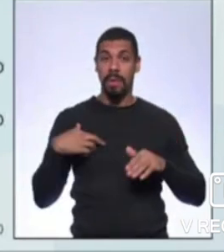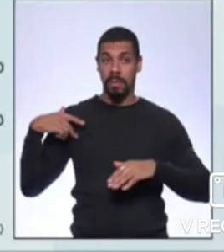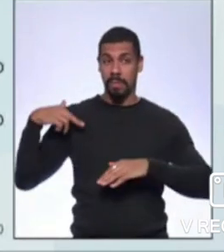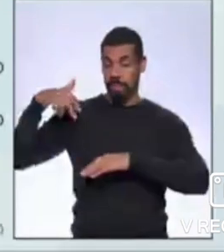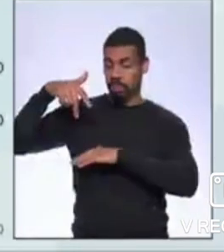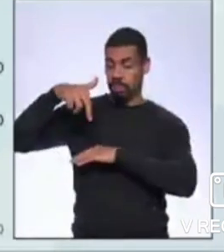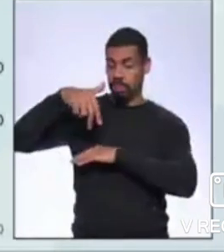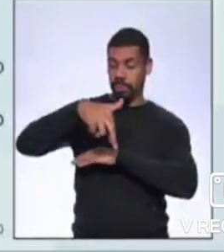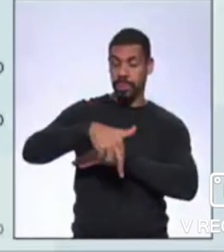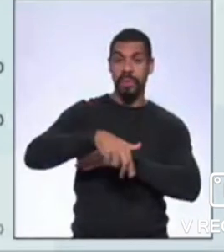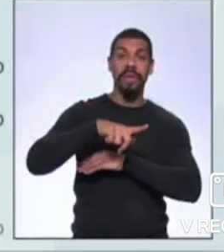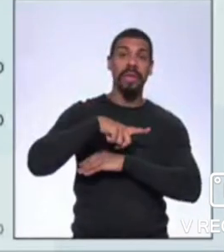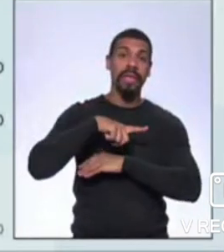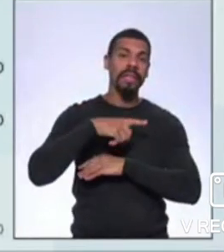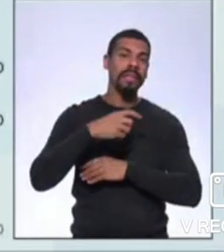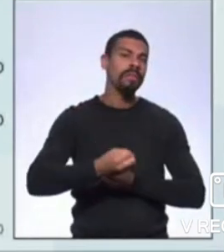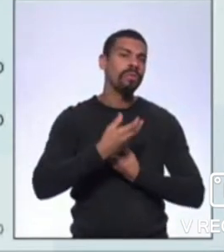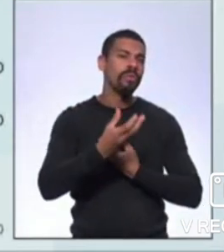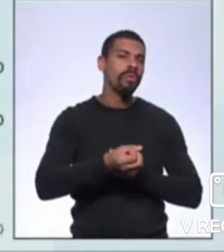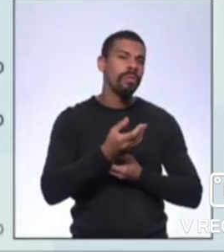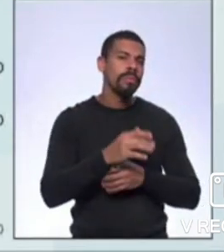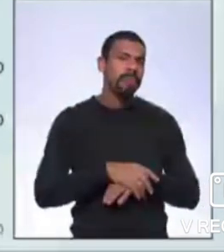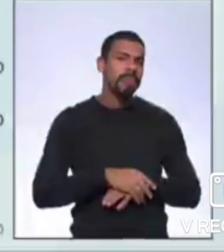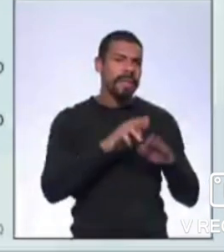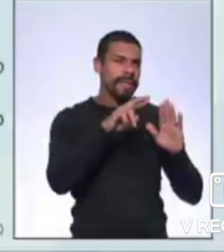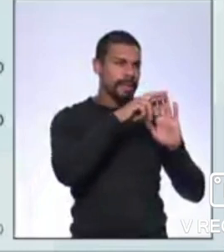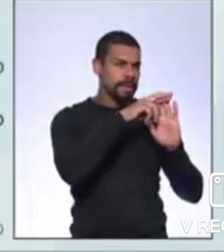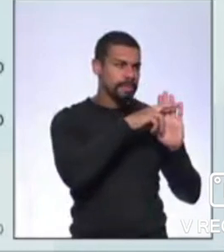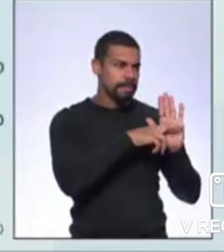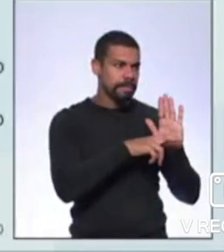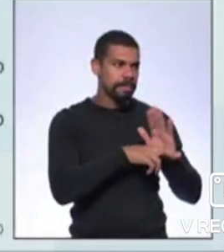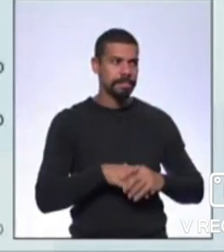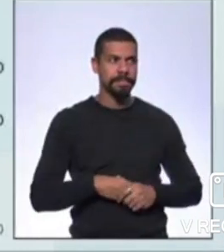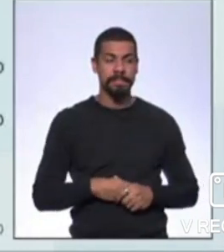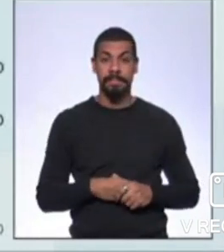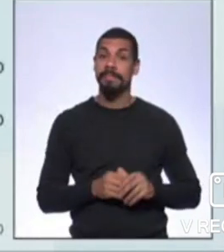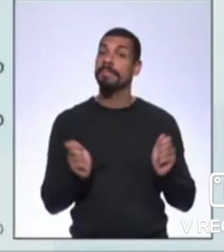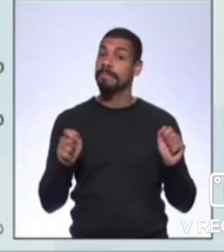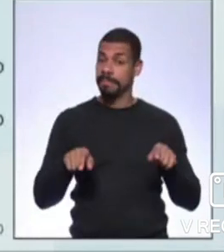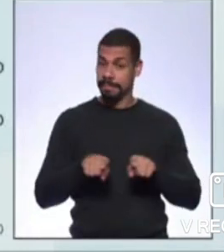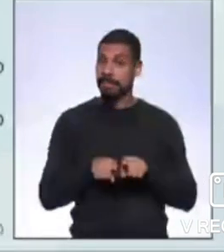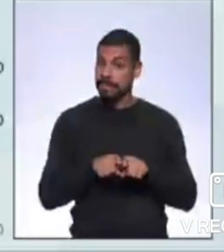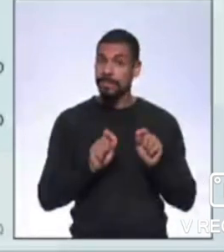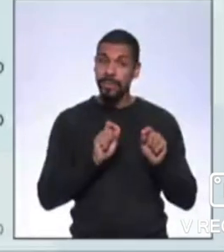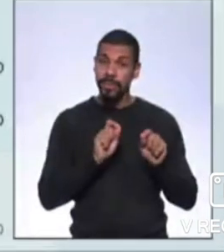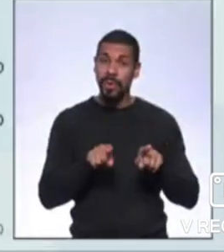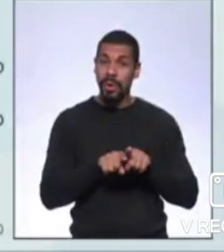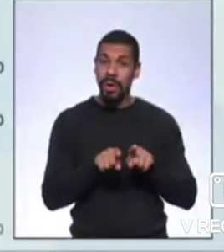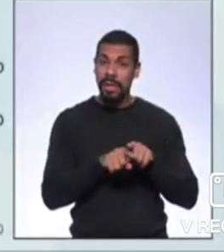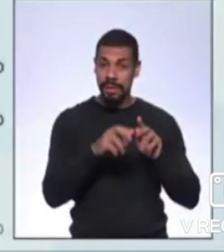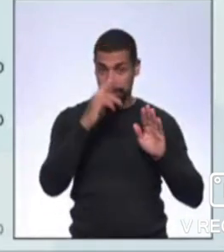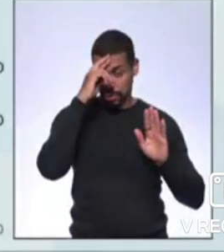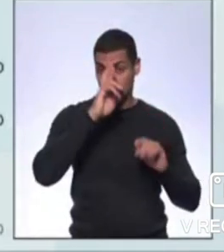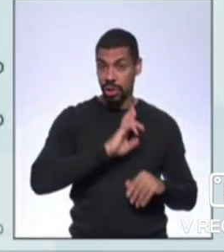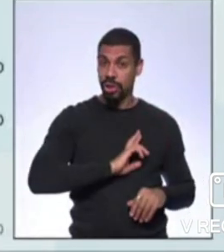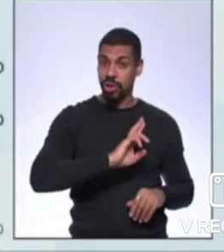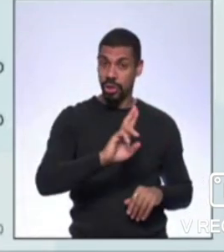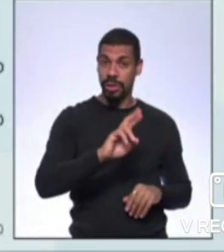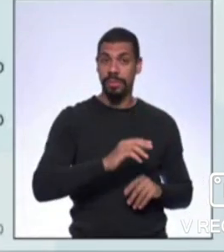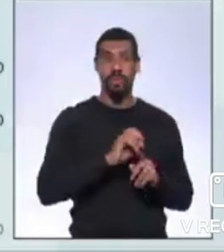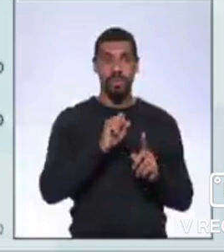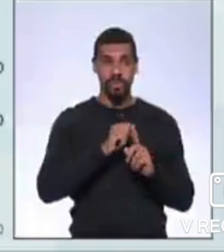lá com essas leis, né, que são de ordem religiosa, mas também de ordem social, né,